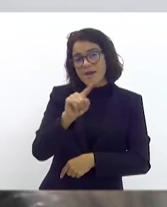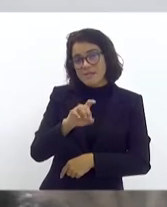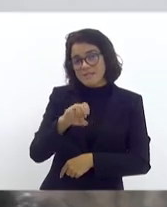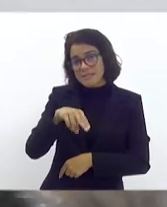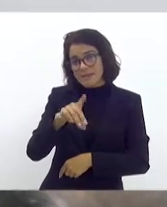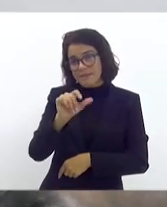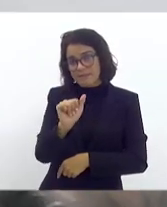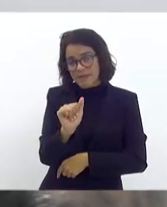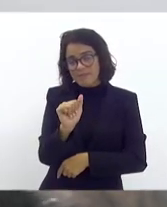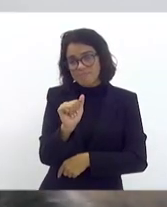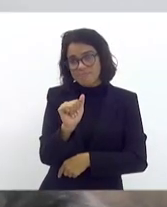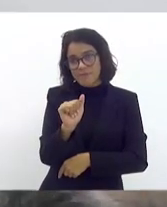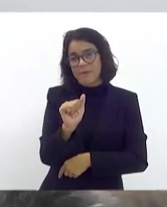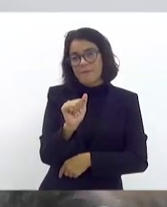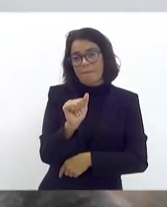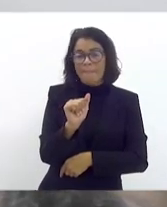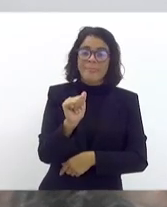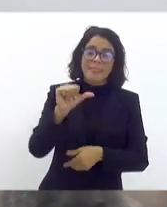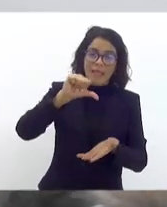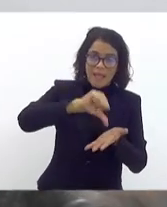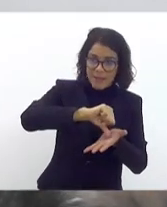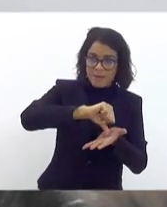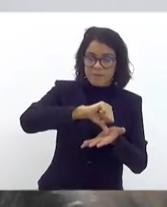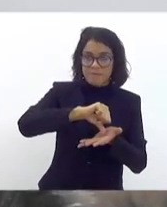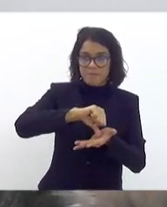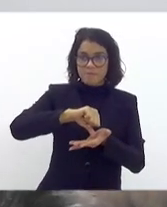isso tem que transigir de alguma forma para o ISS também,